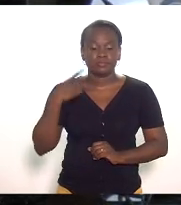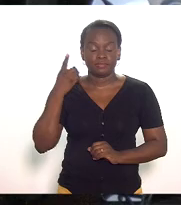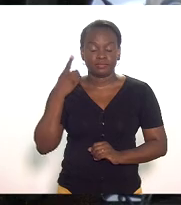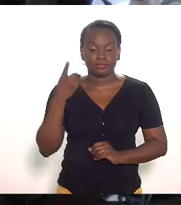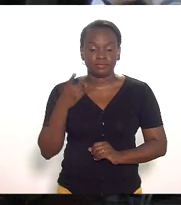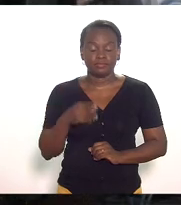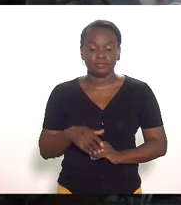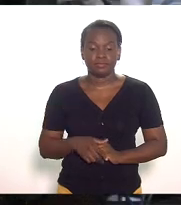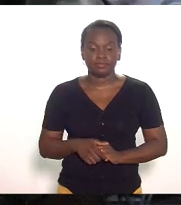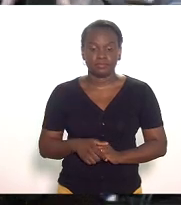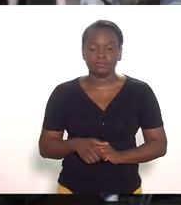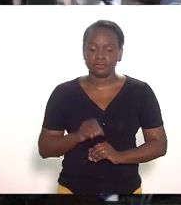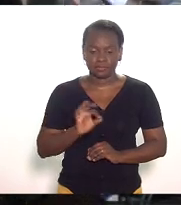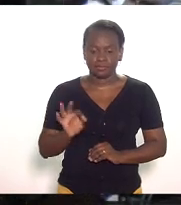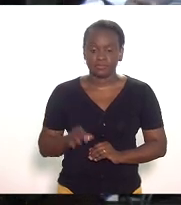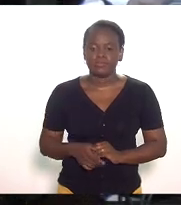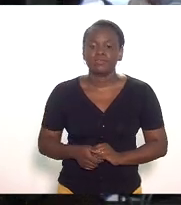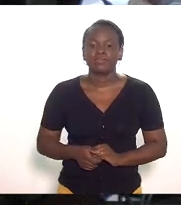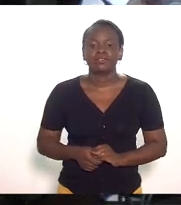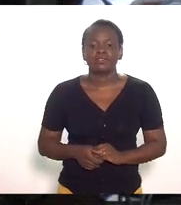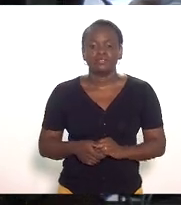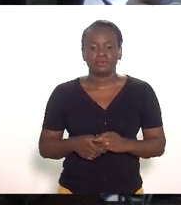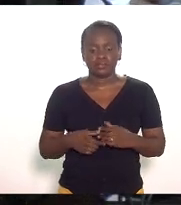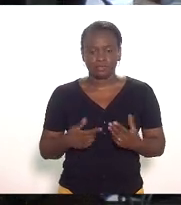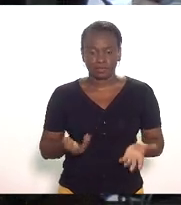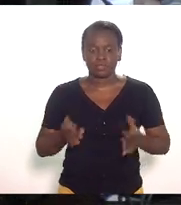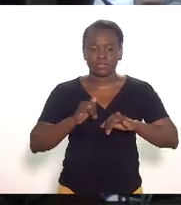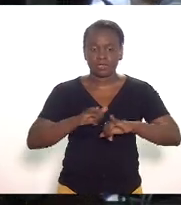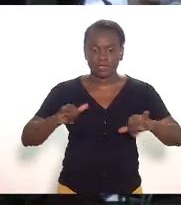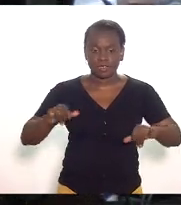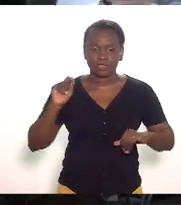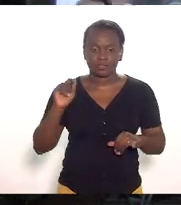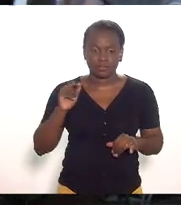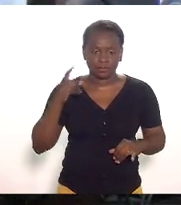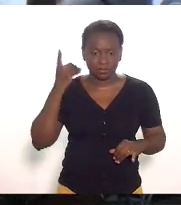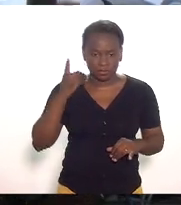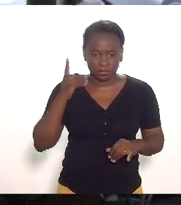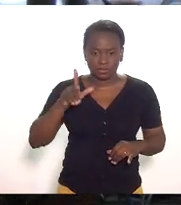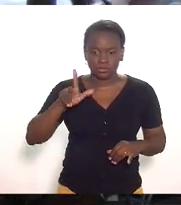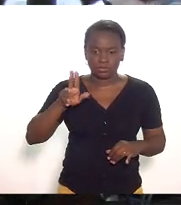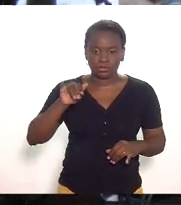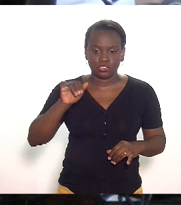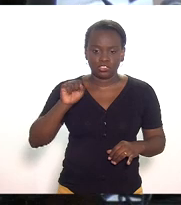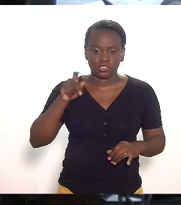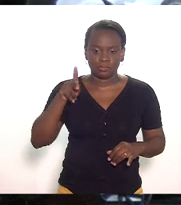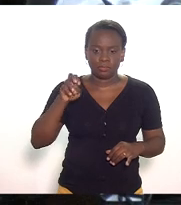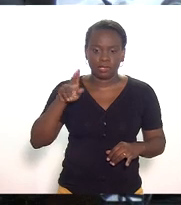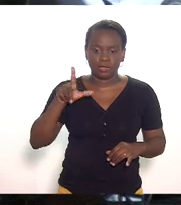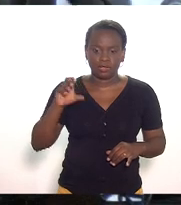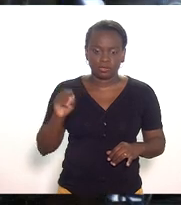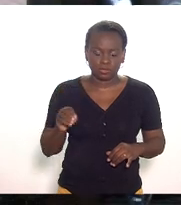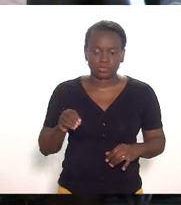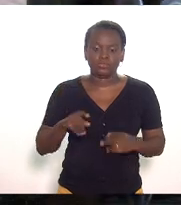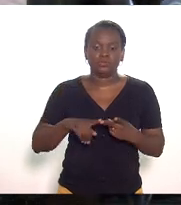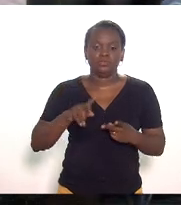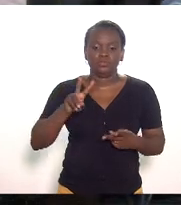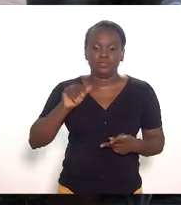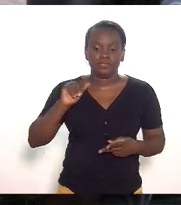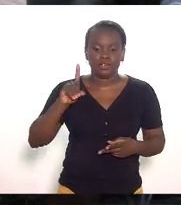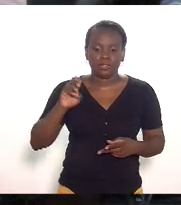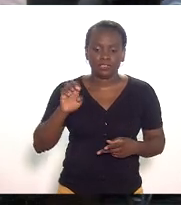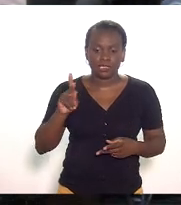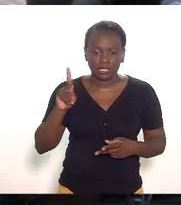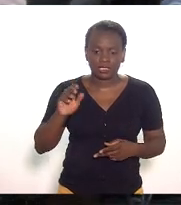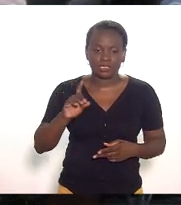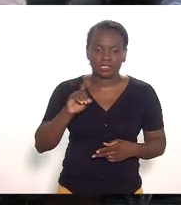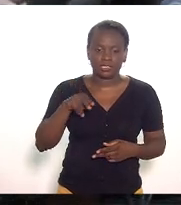Deputado, ok. Quero aqui anunciar que os deputados Luiz Paulo, Valdé Carneiro,